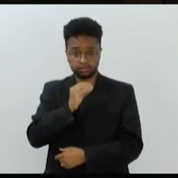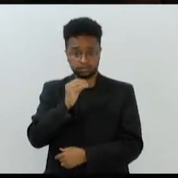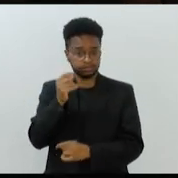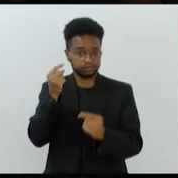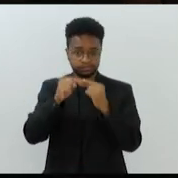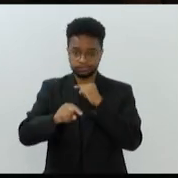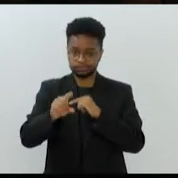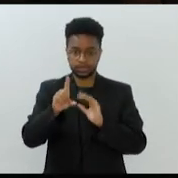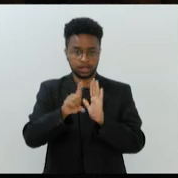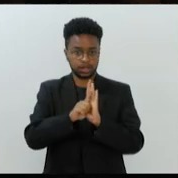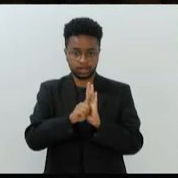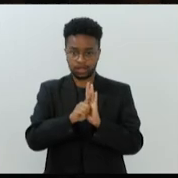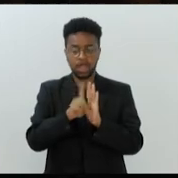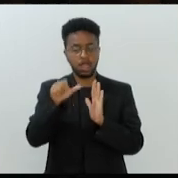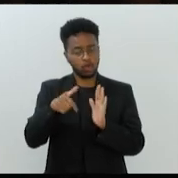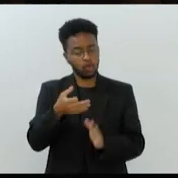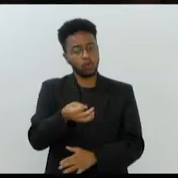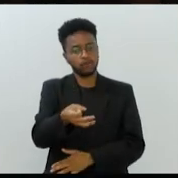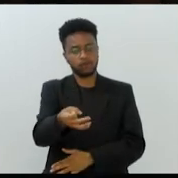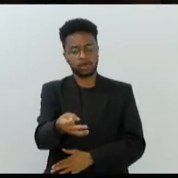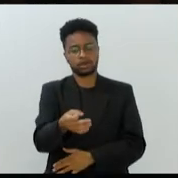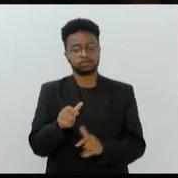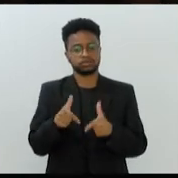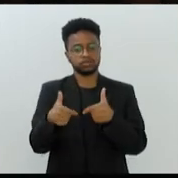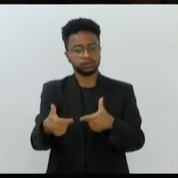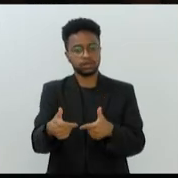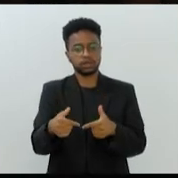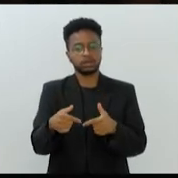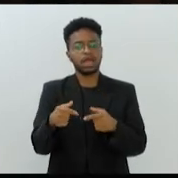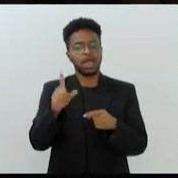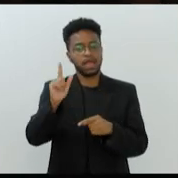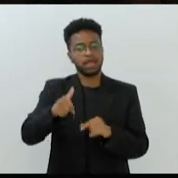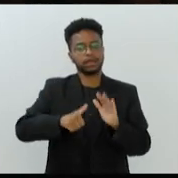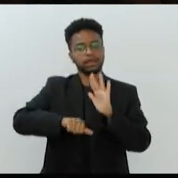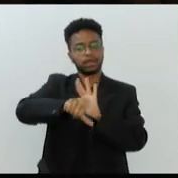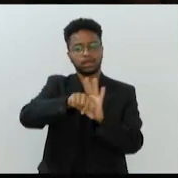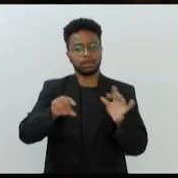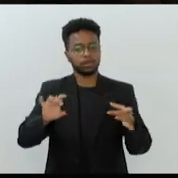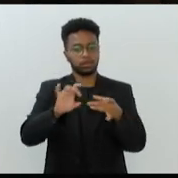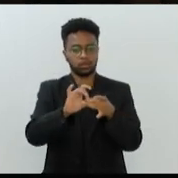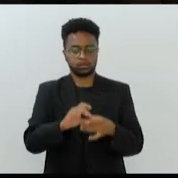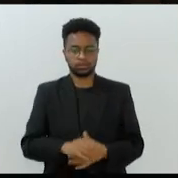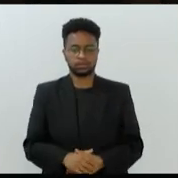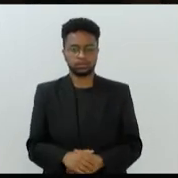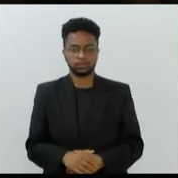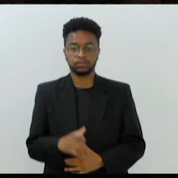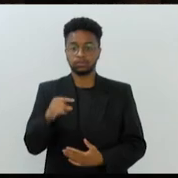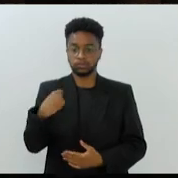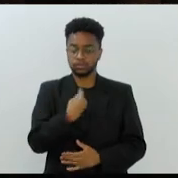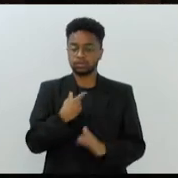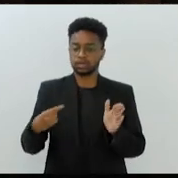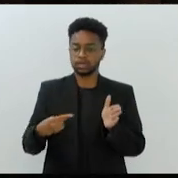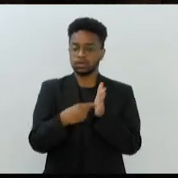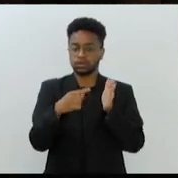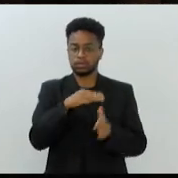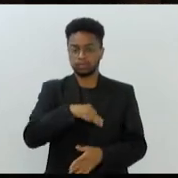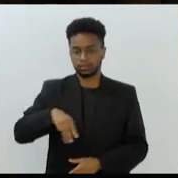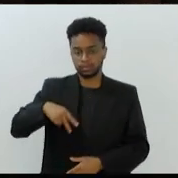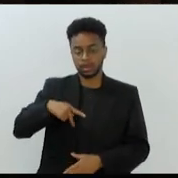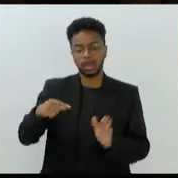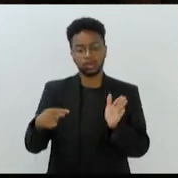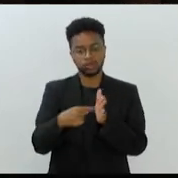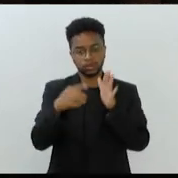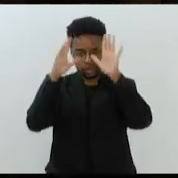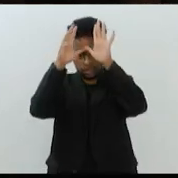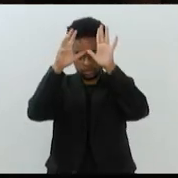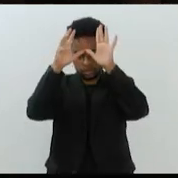ilegal, ela é covarde, ela é criminosa. A gente acionou o Ministério Público, acionou o Tribunal de Contas